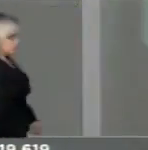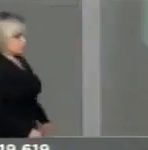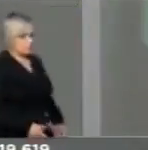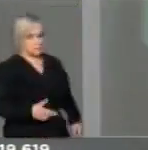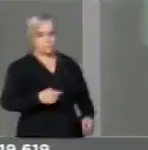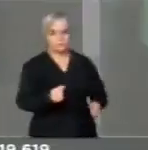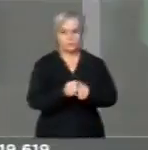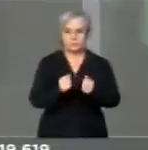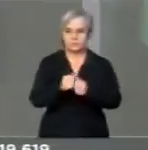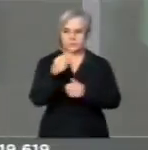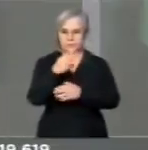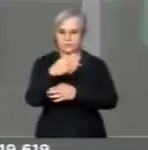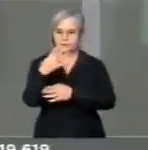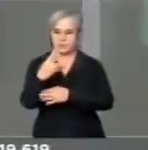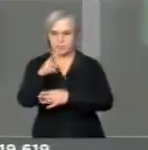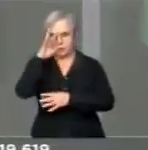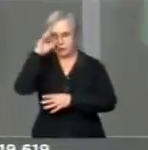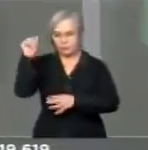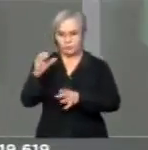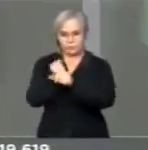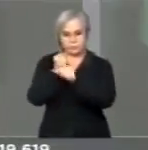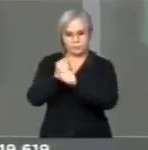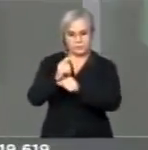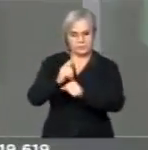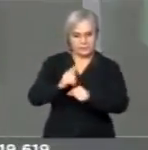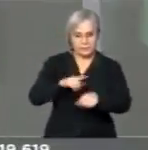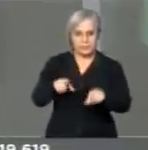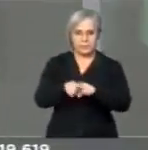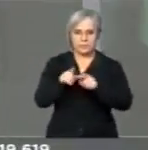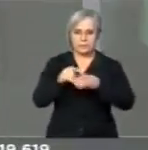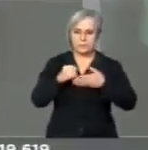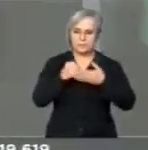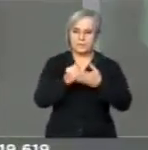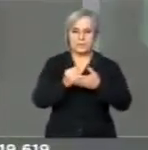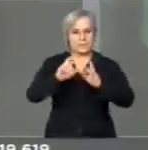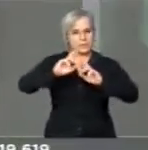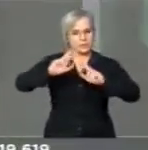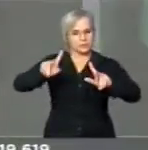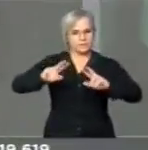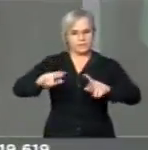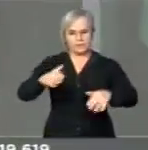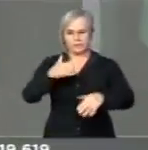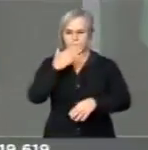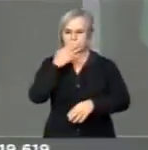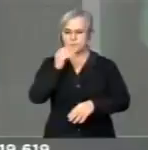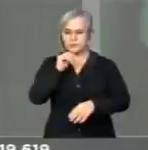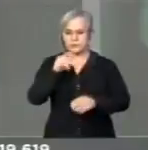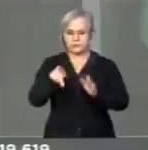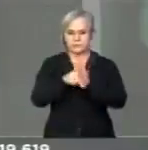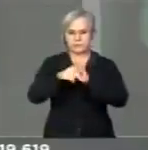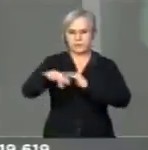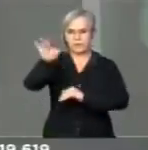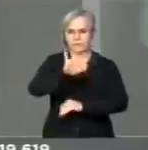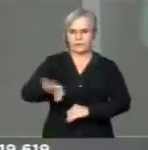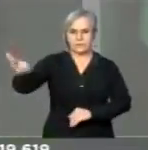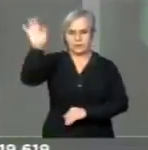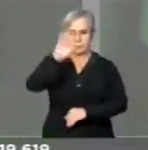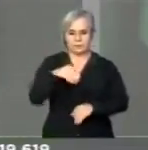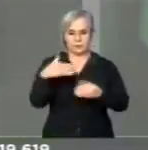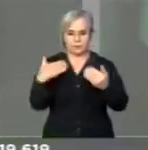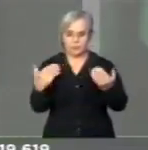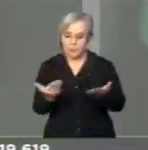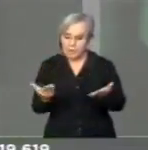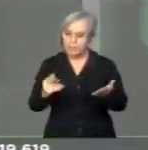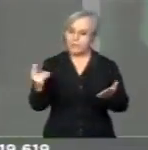34 tribunais de contas que ainda operam segundo padrões muito diferenciados na Federação. Essa padronização